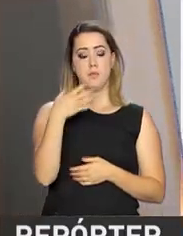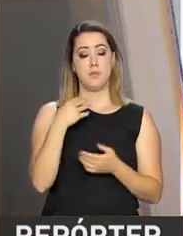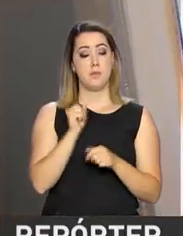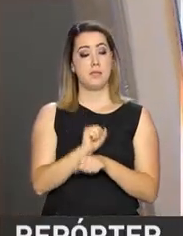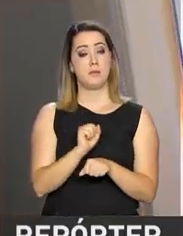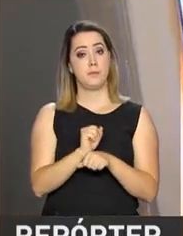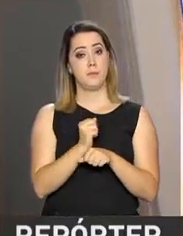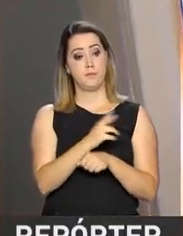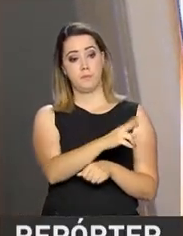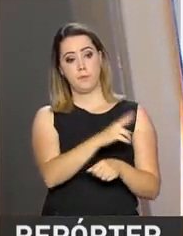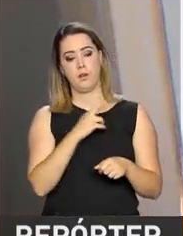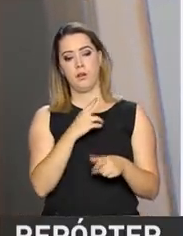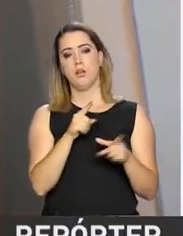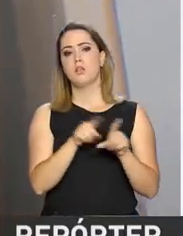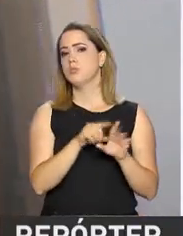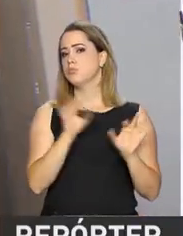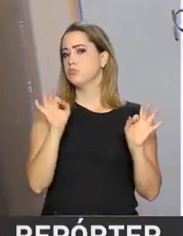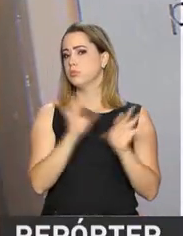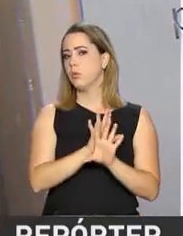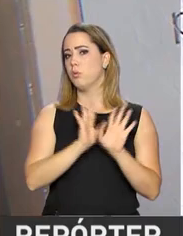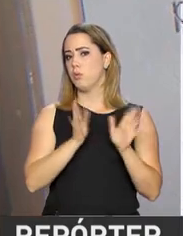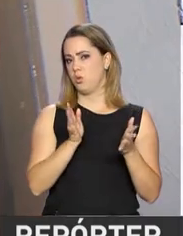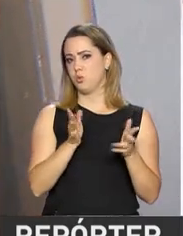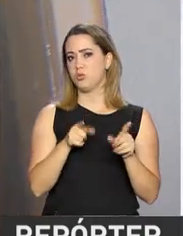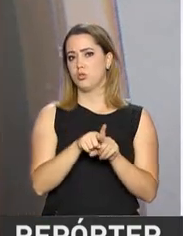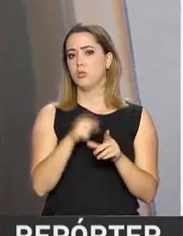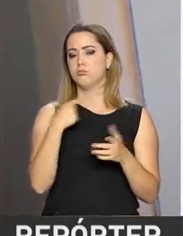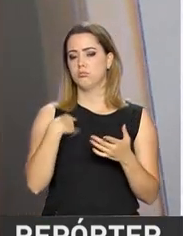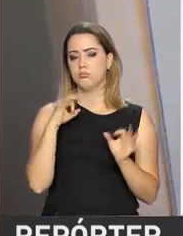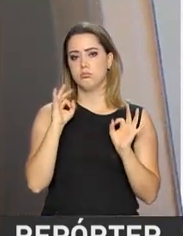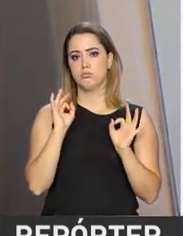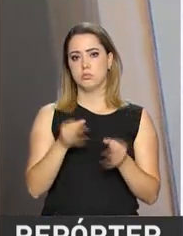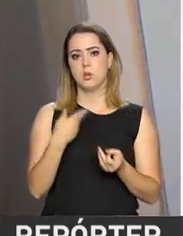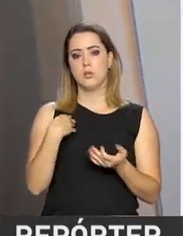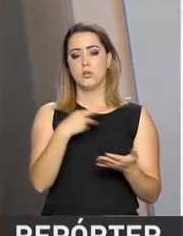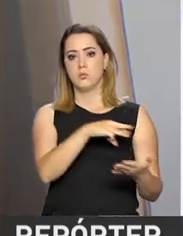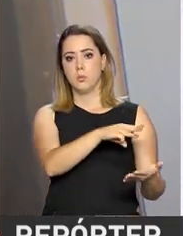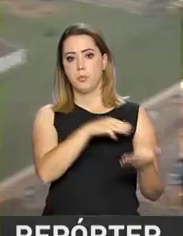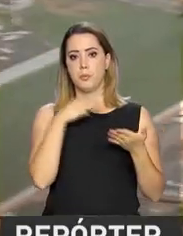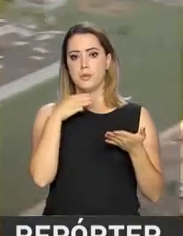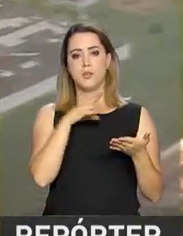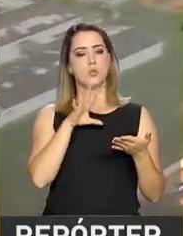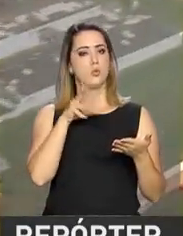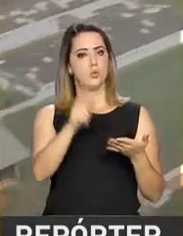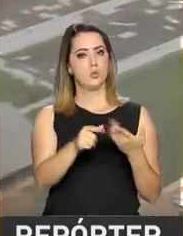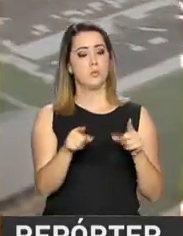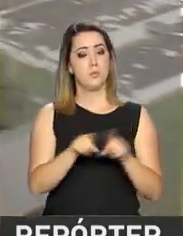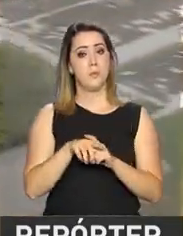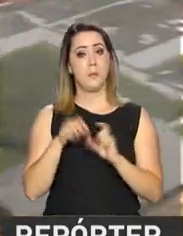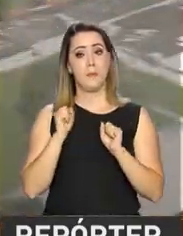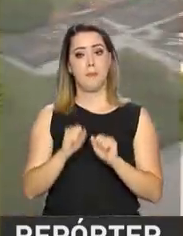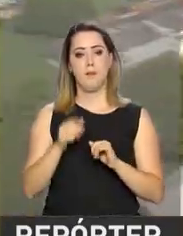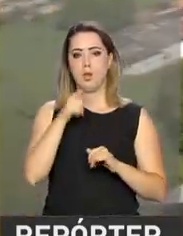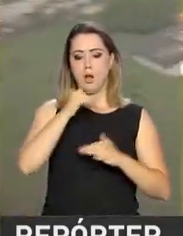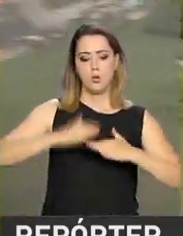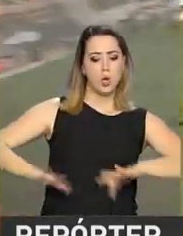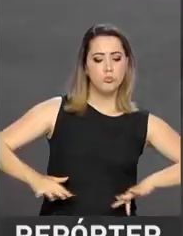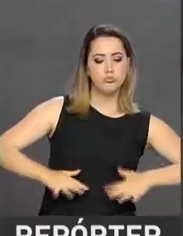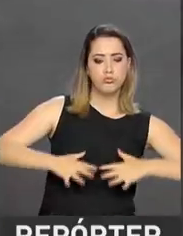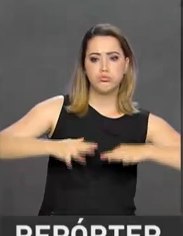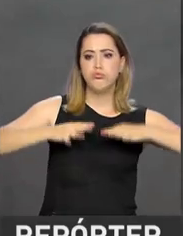confirmação e pronto o celular estará apto para receber os alertas possíveis alagamentos